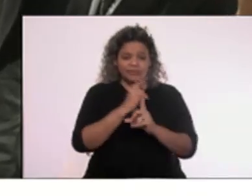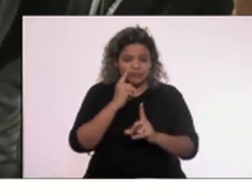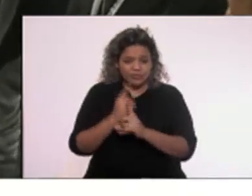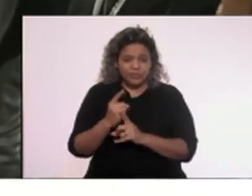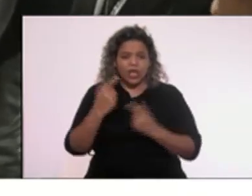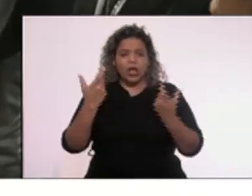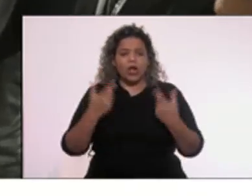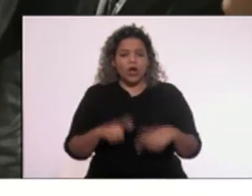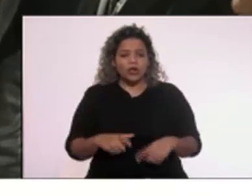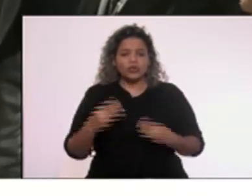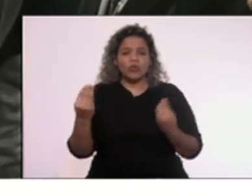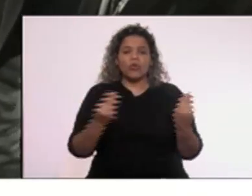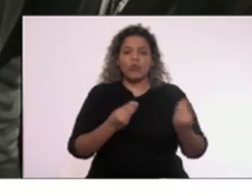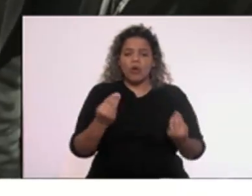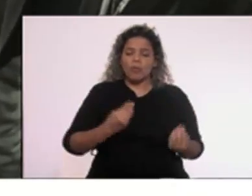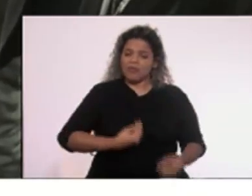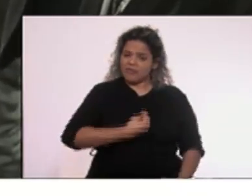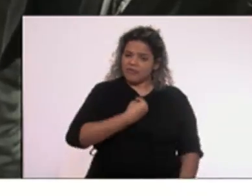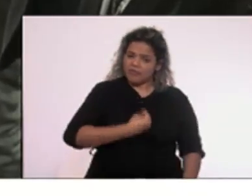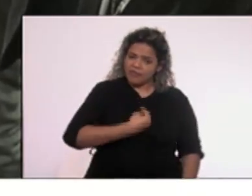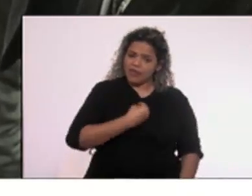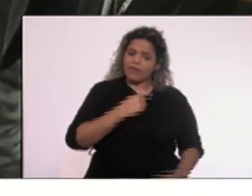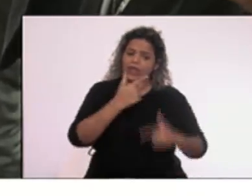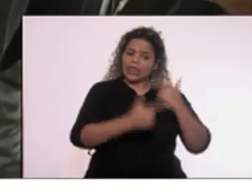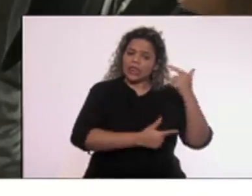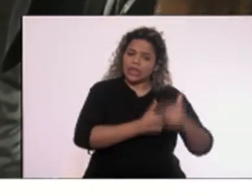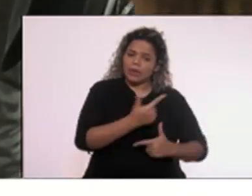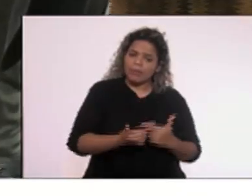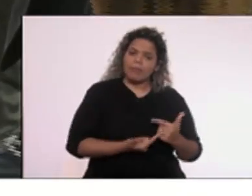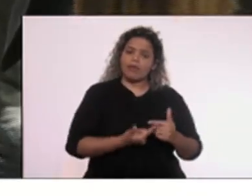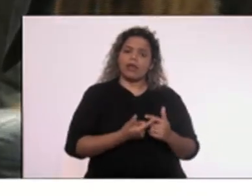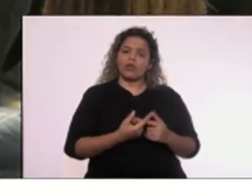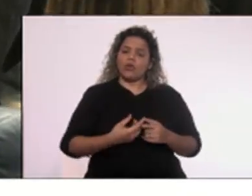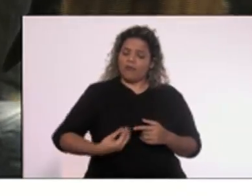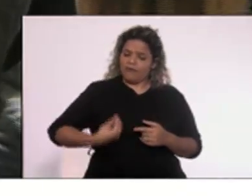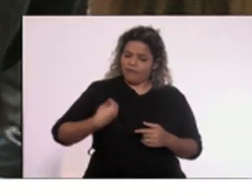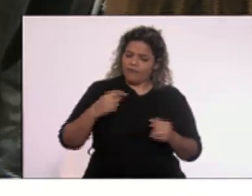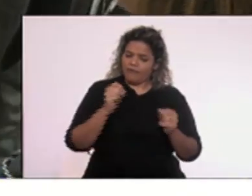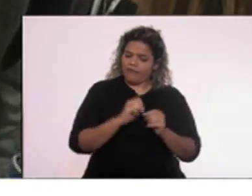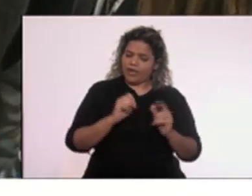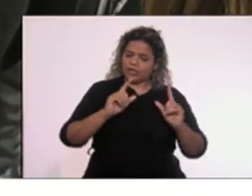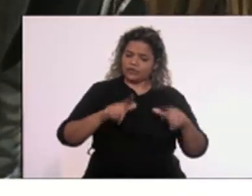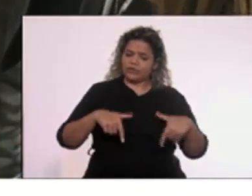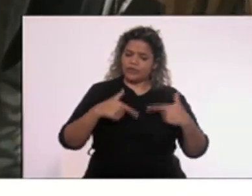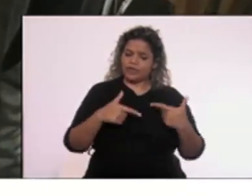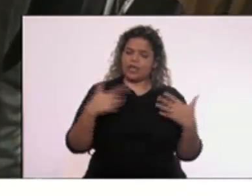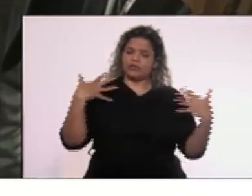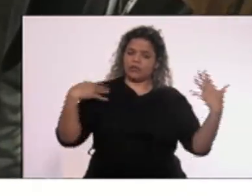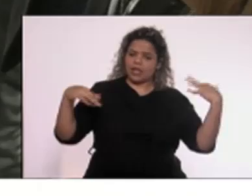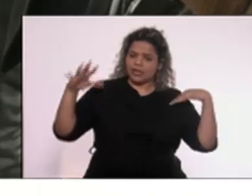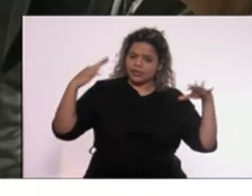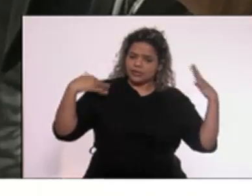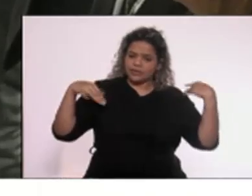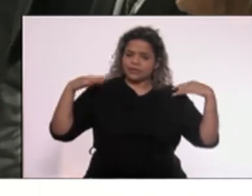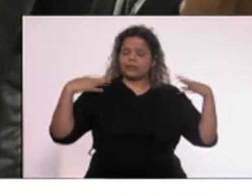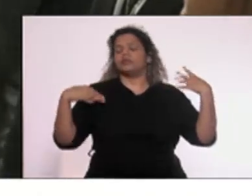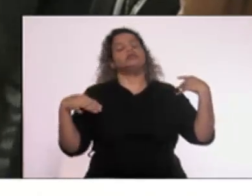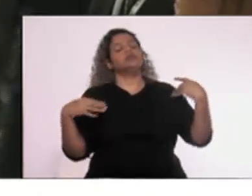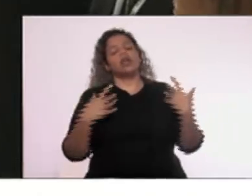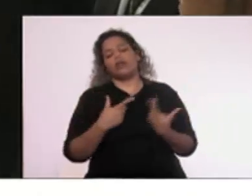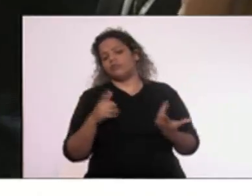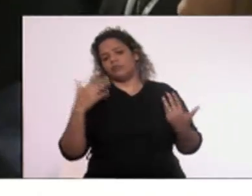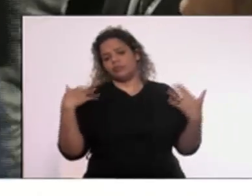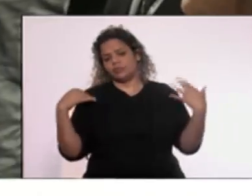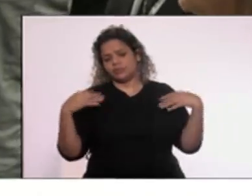identificando onde e como vivem, trabalham e realizam as atividades de lazer e